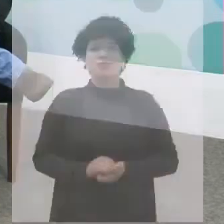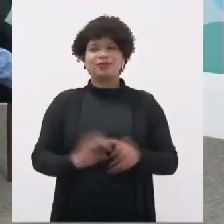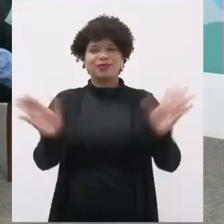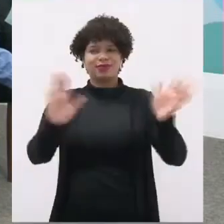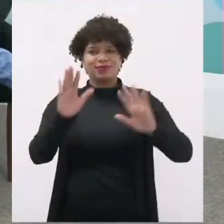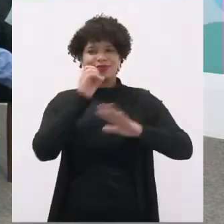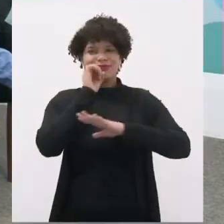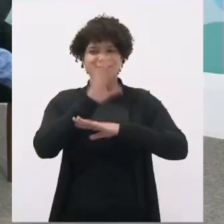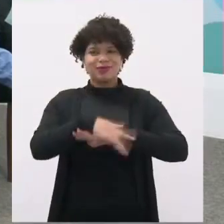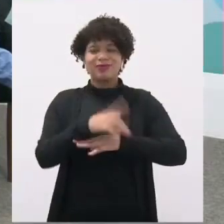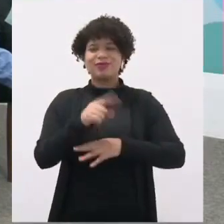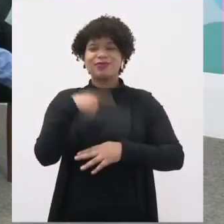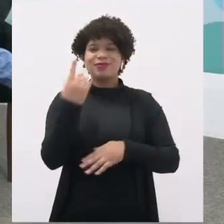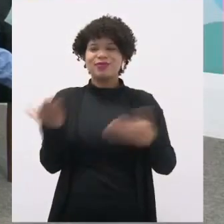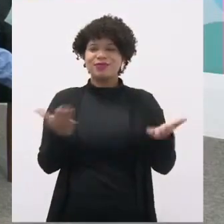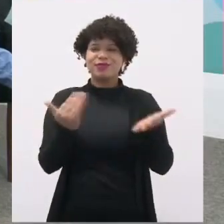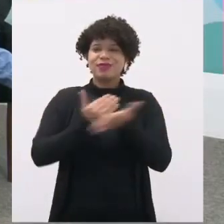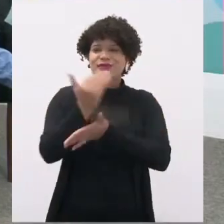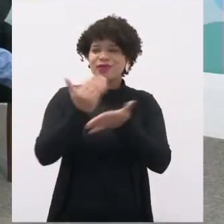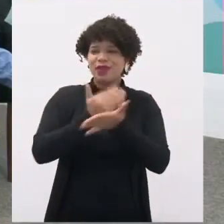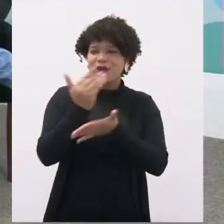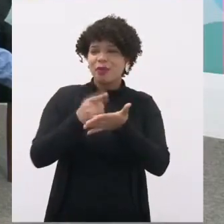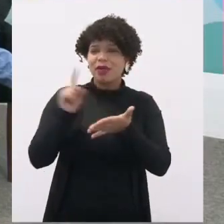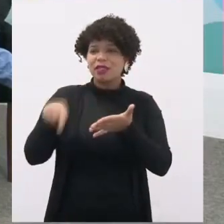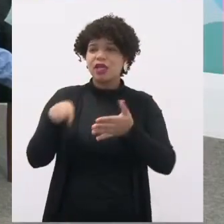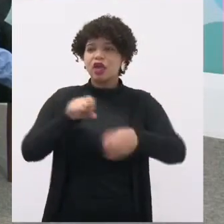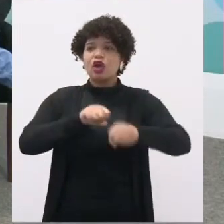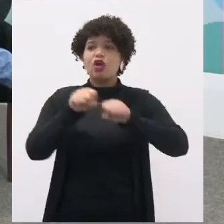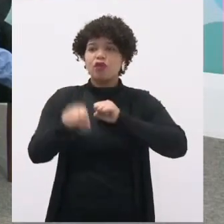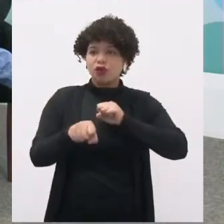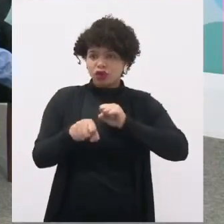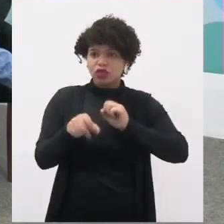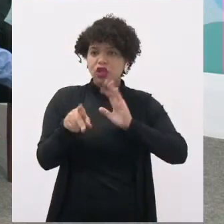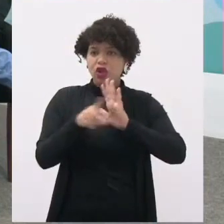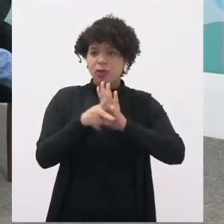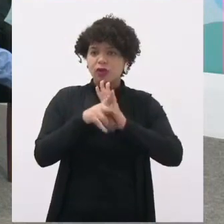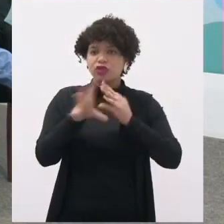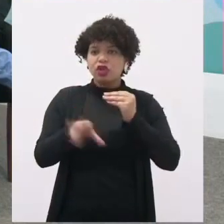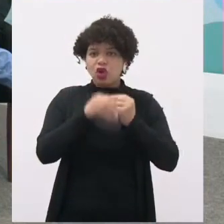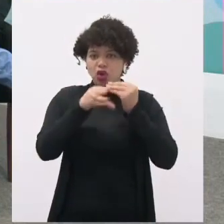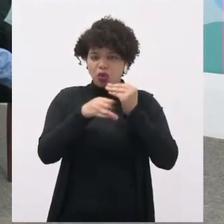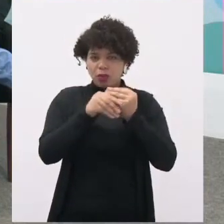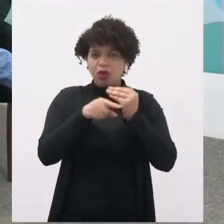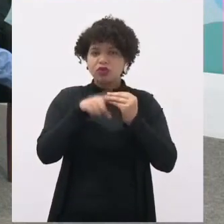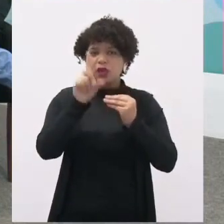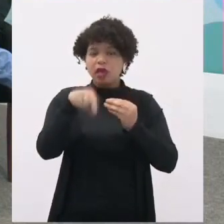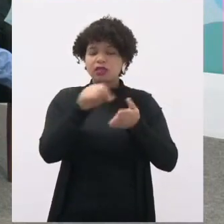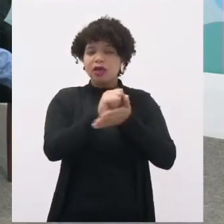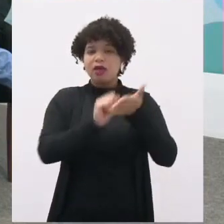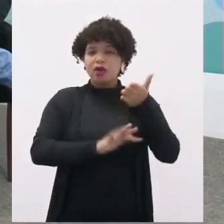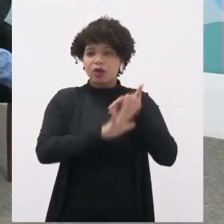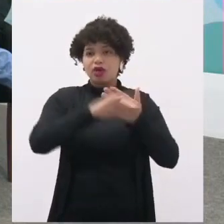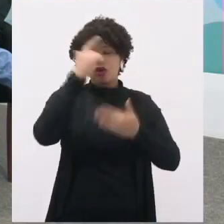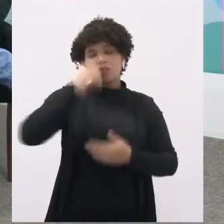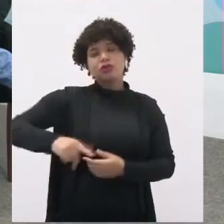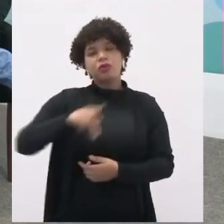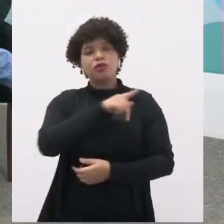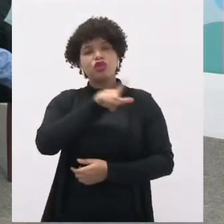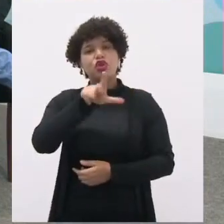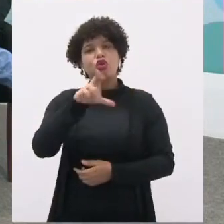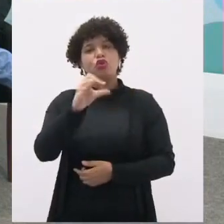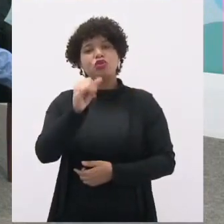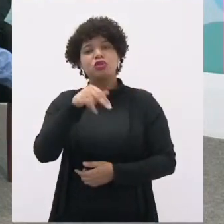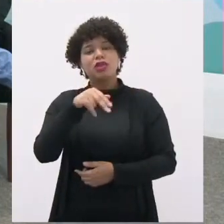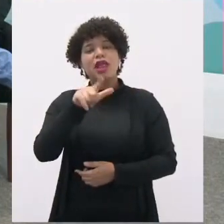boa tarde. Estamos iniciando as formações sobre a implementação do currículo. Eu sou a formadora Lucilene,